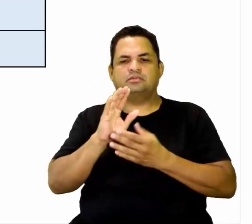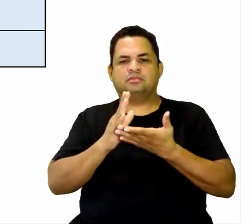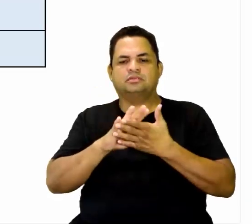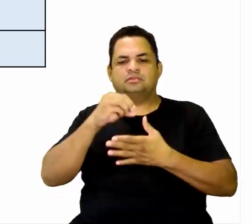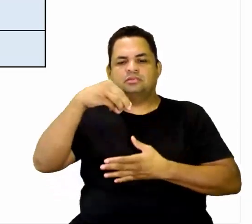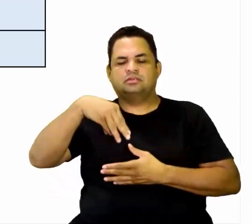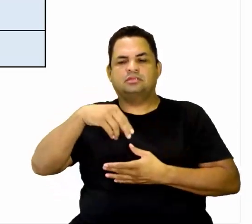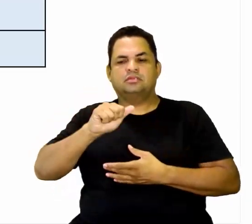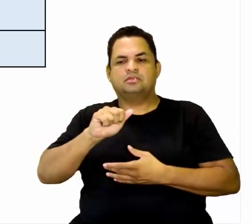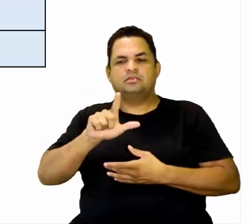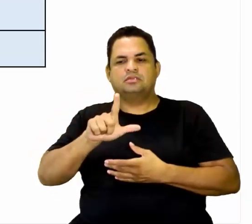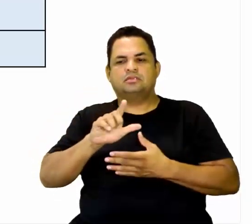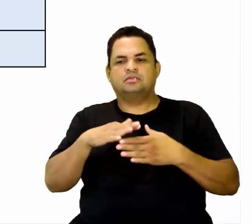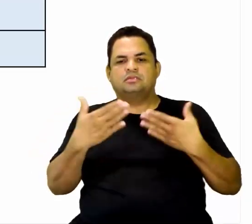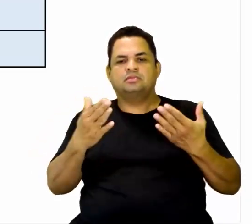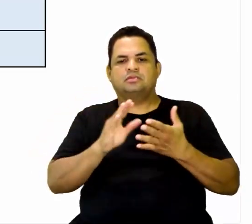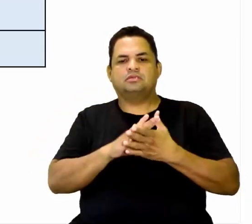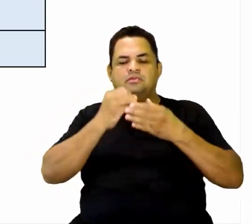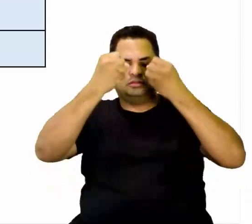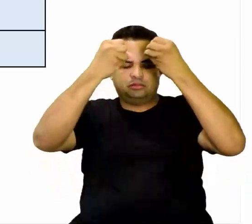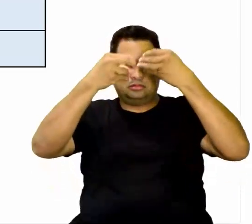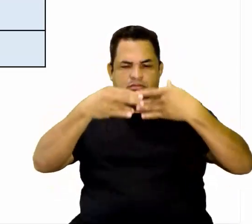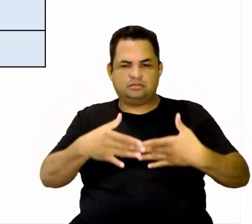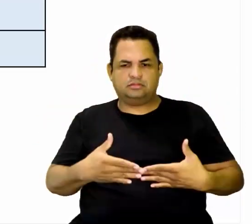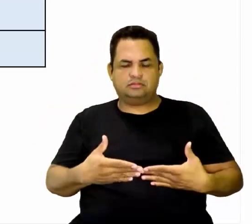desta forma, justifica